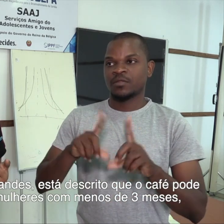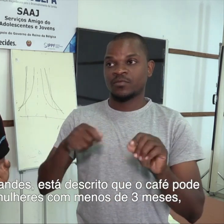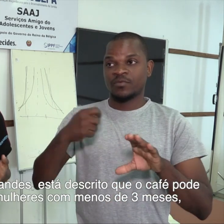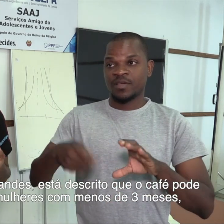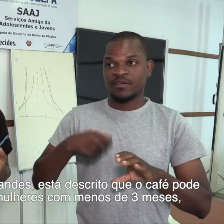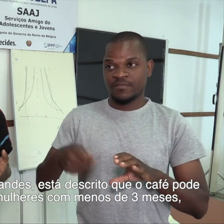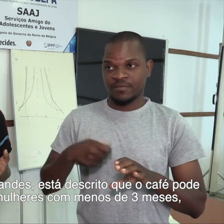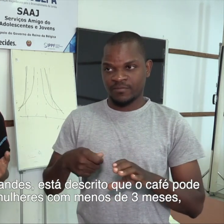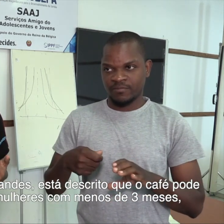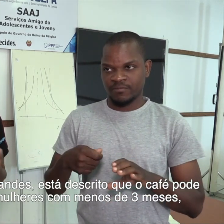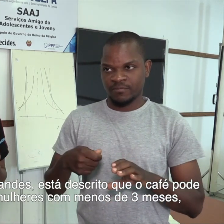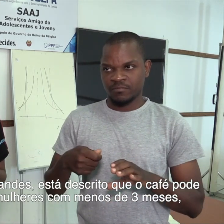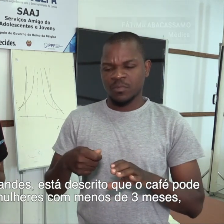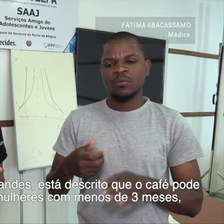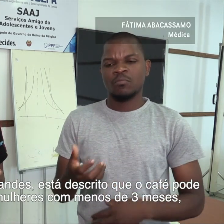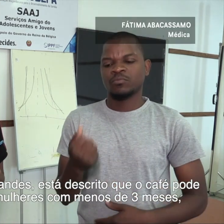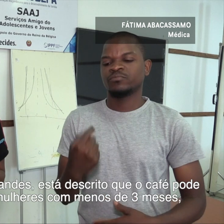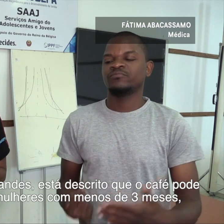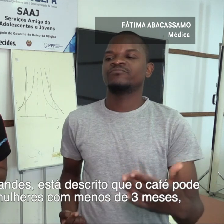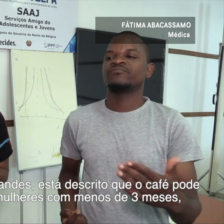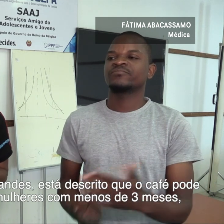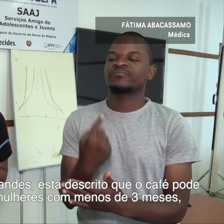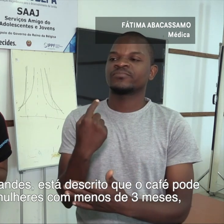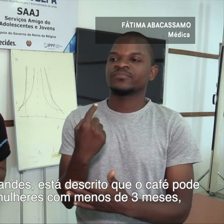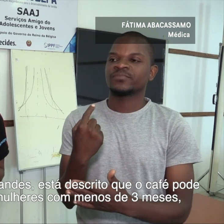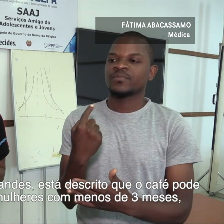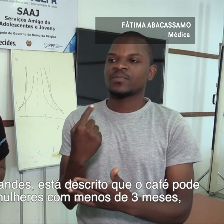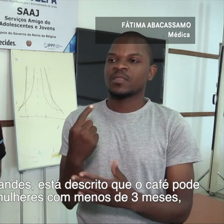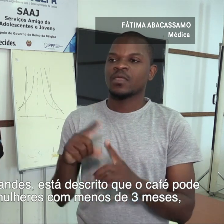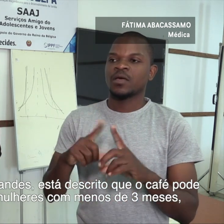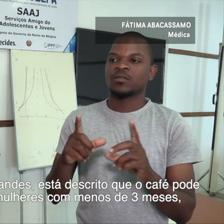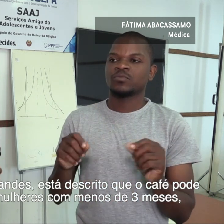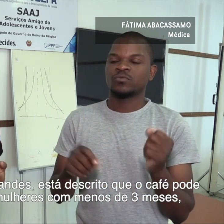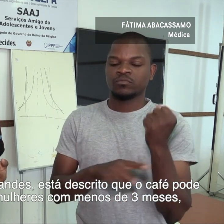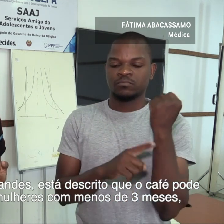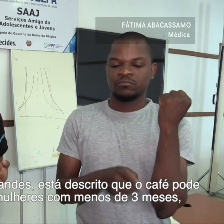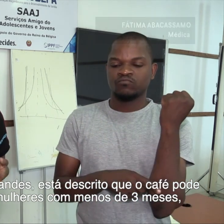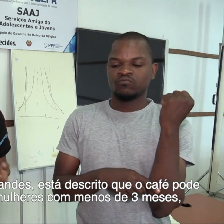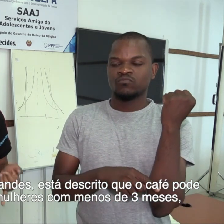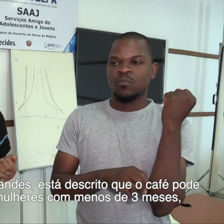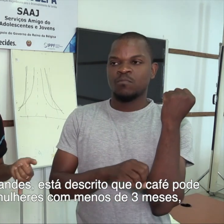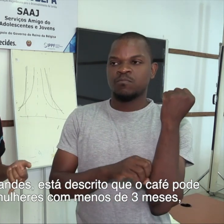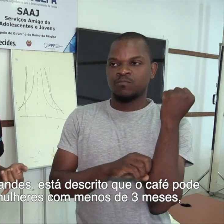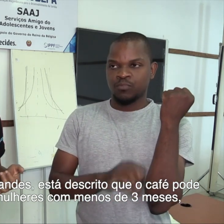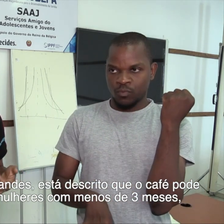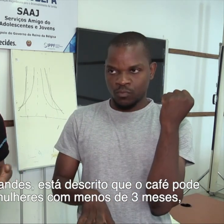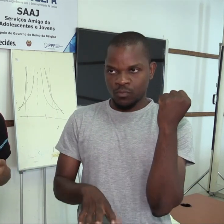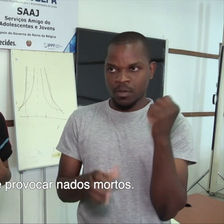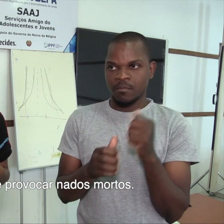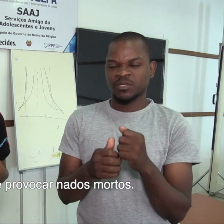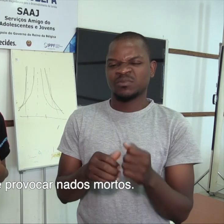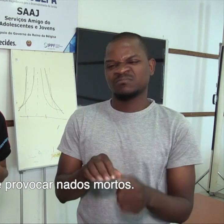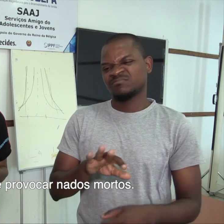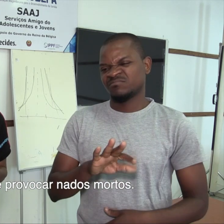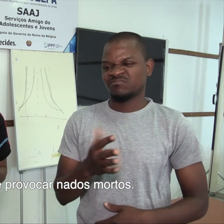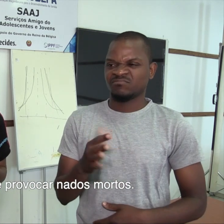pode provocar abortos em mulheres com menos de três meses e